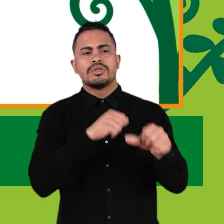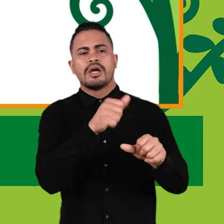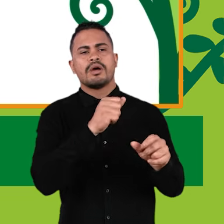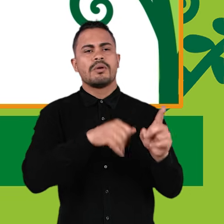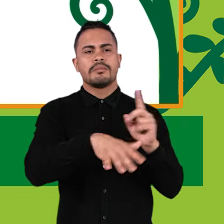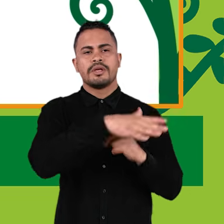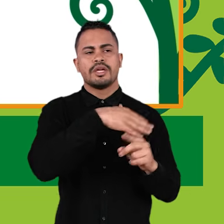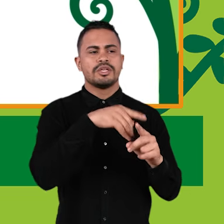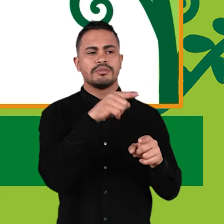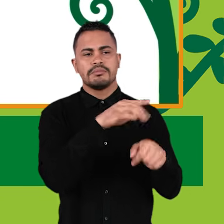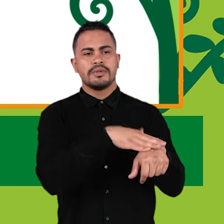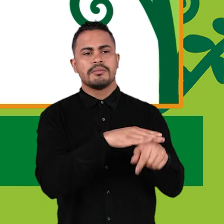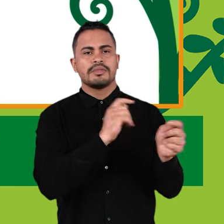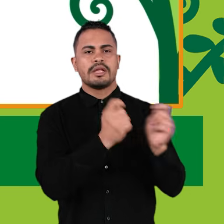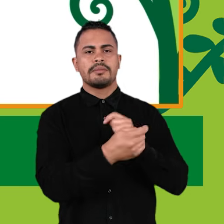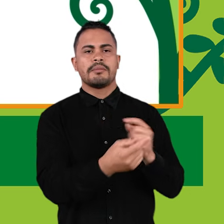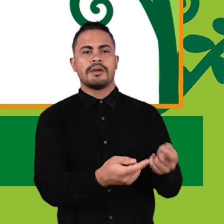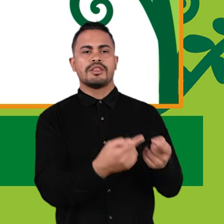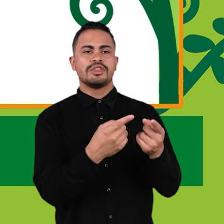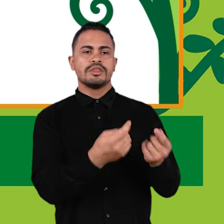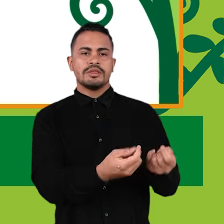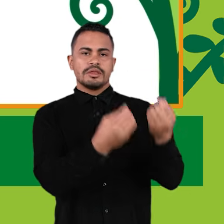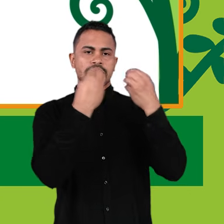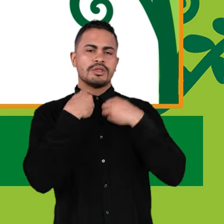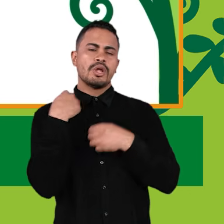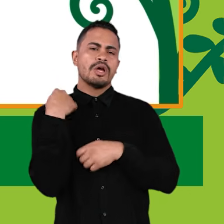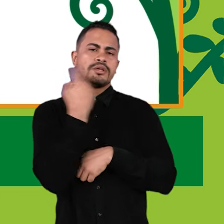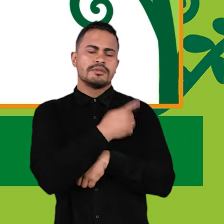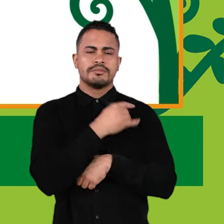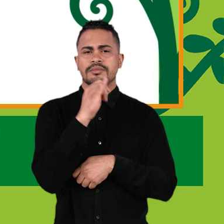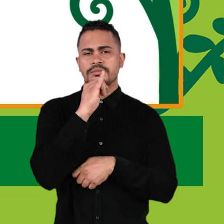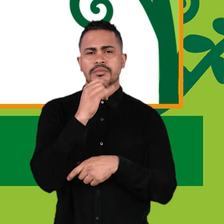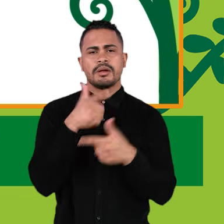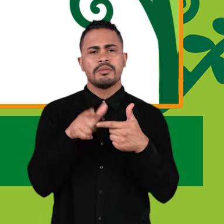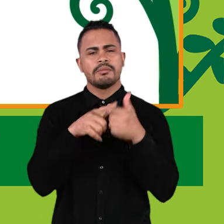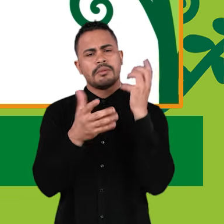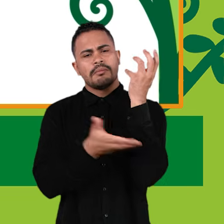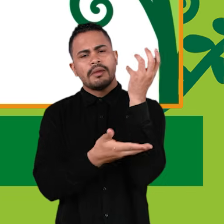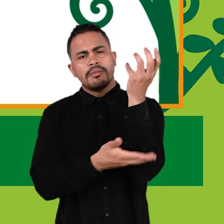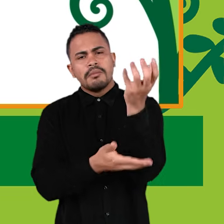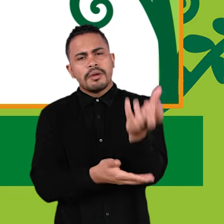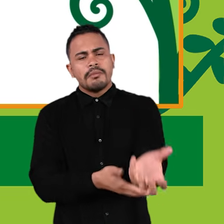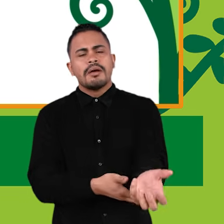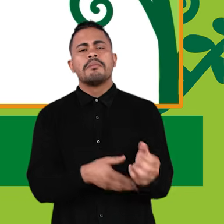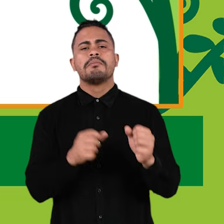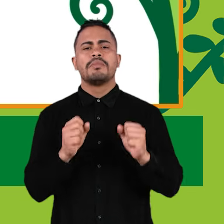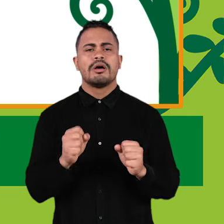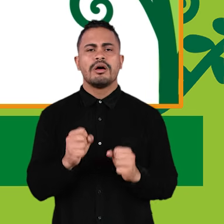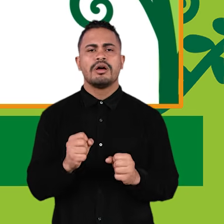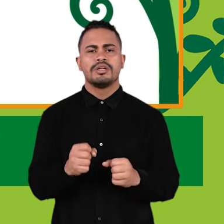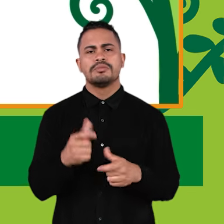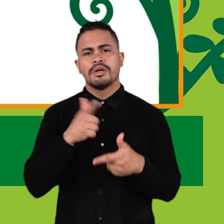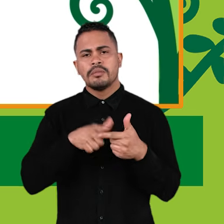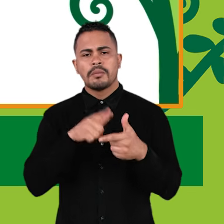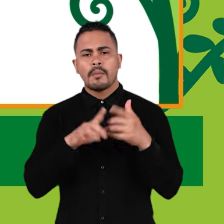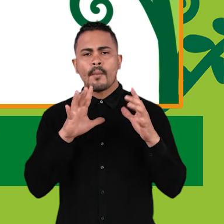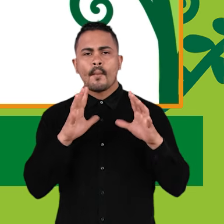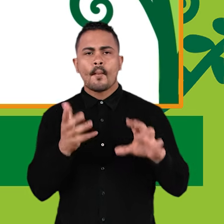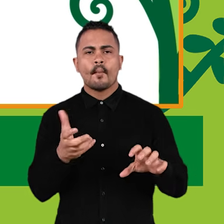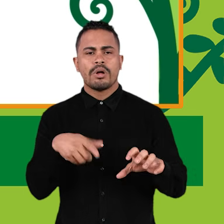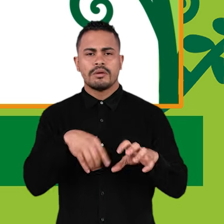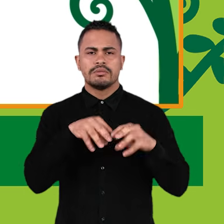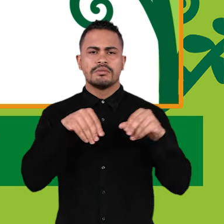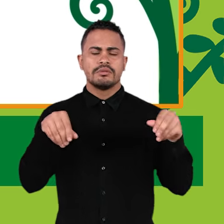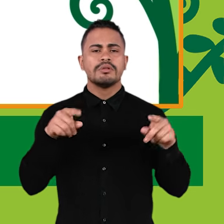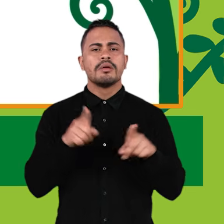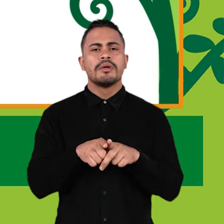o ambiente para que ele se adapte às nossas necessidades. Então, problemas como desmatamento, que podem levar até uma desertificação do